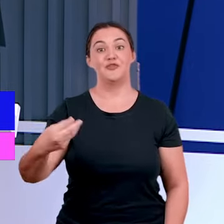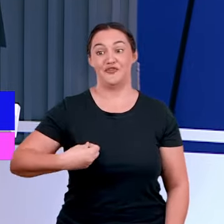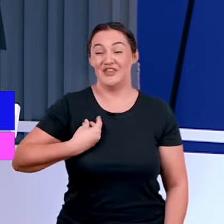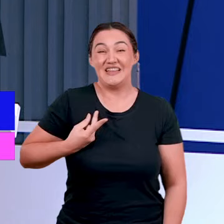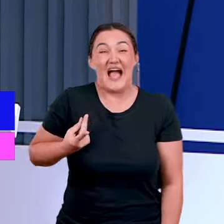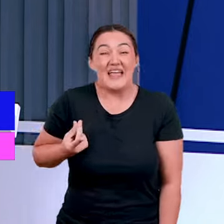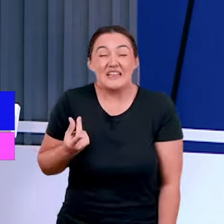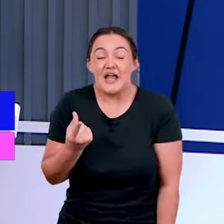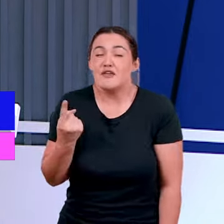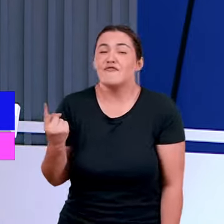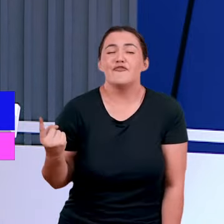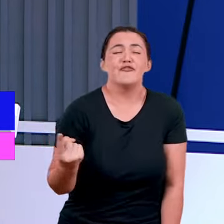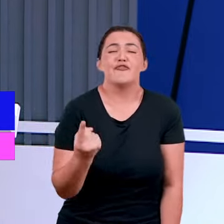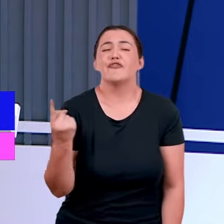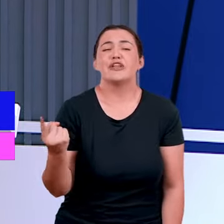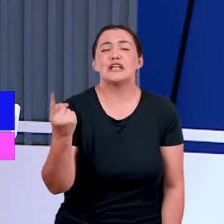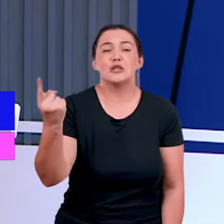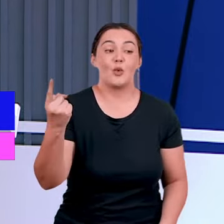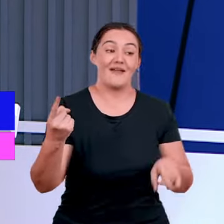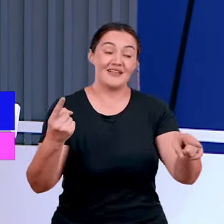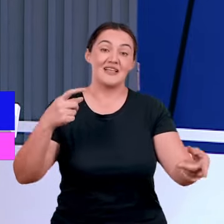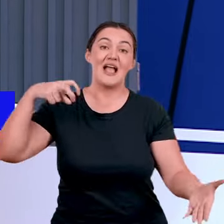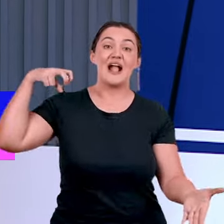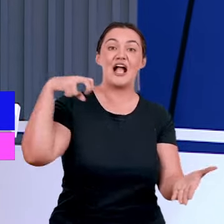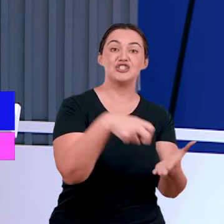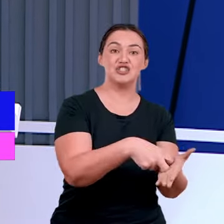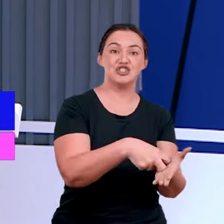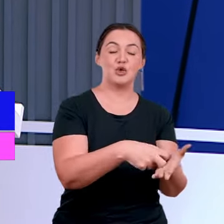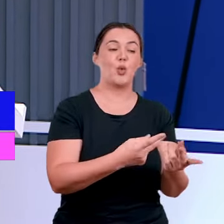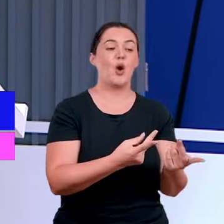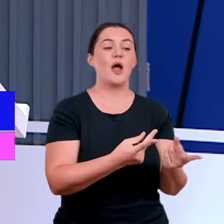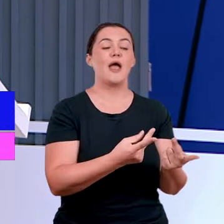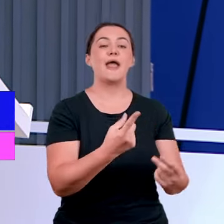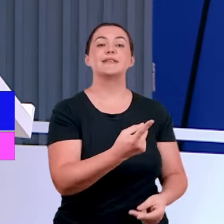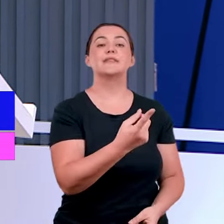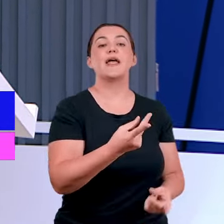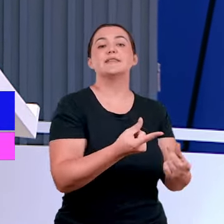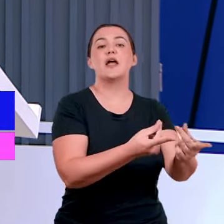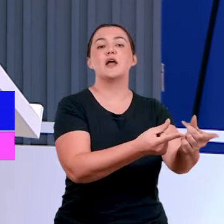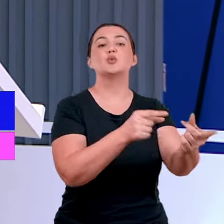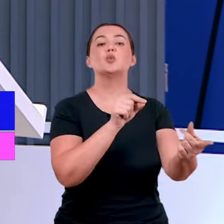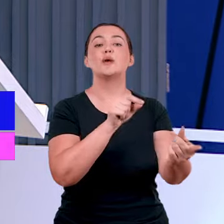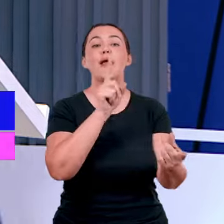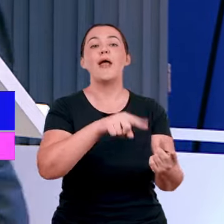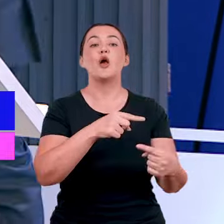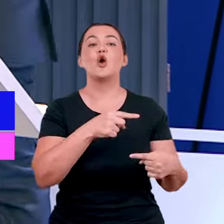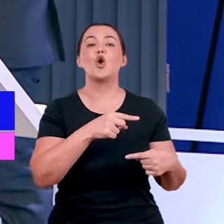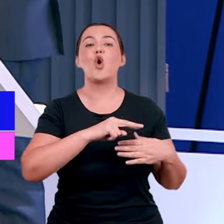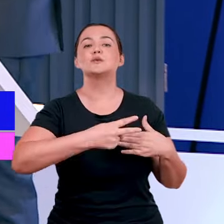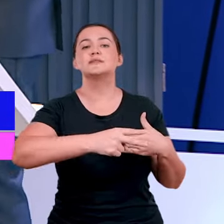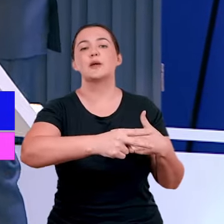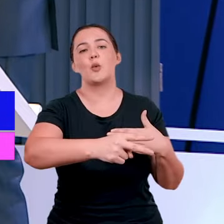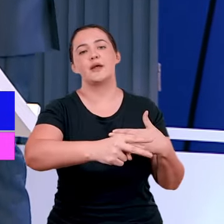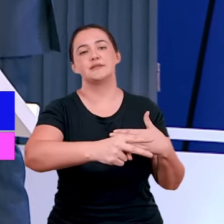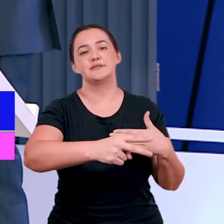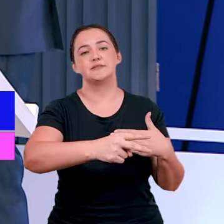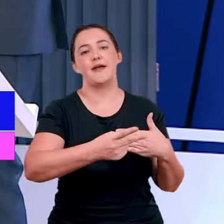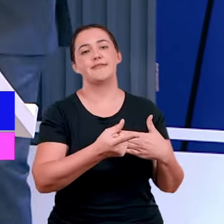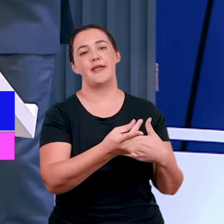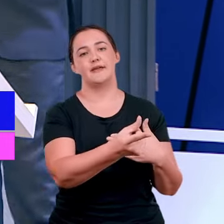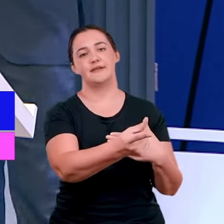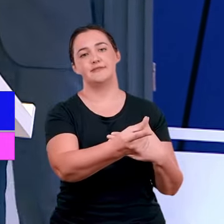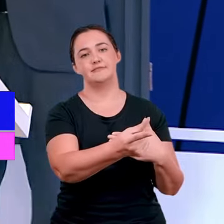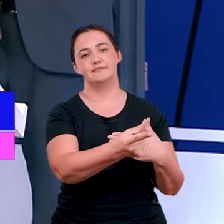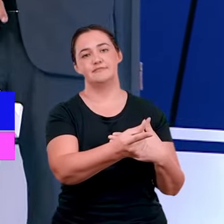a diferença? Um castigo eterno é um castigo que tem consequências eternas, diferentemente de um eterno